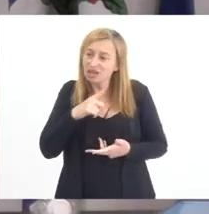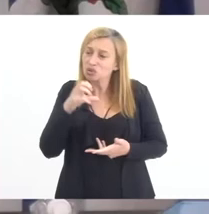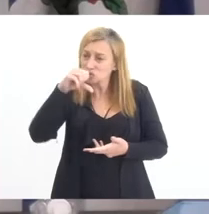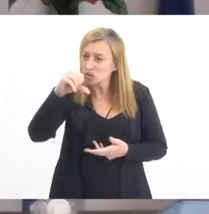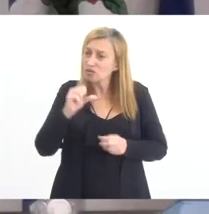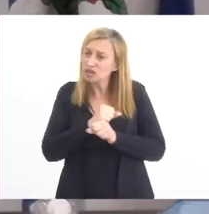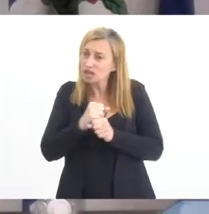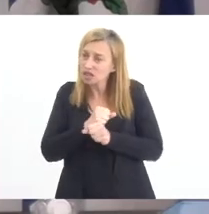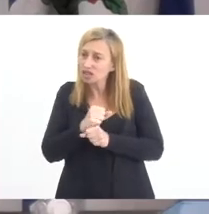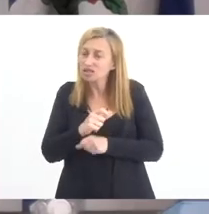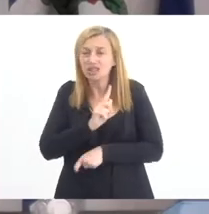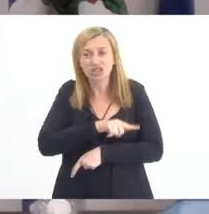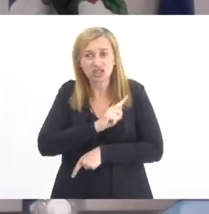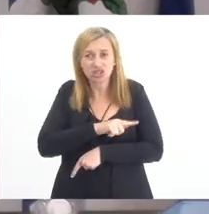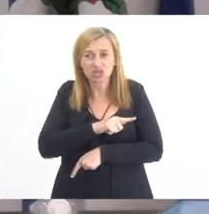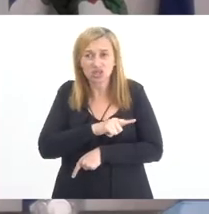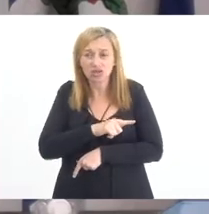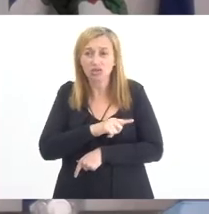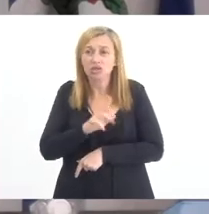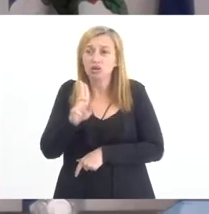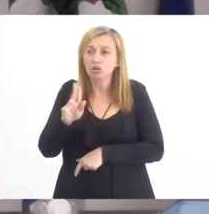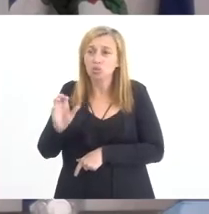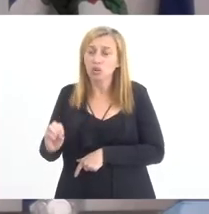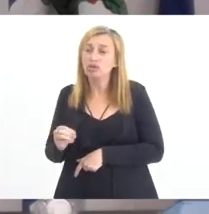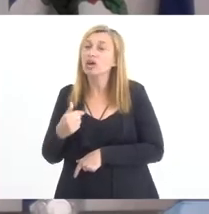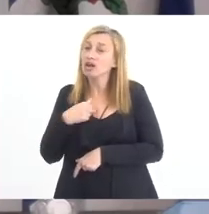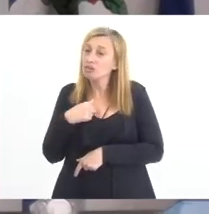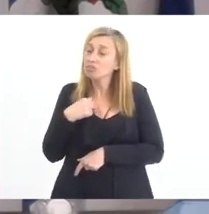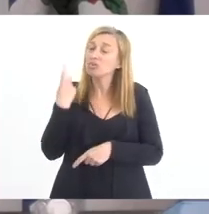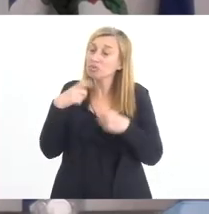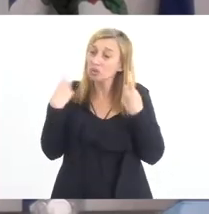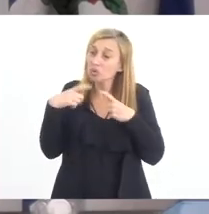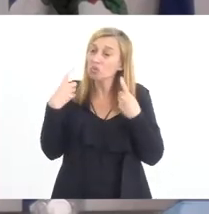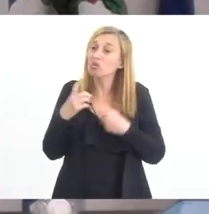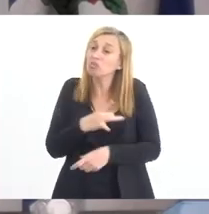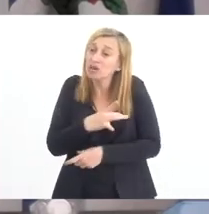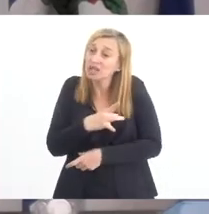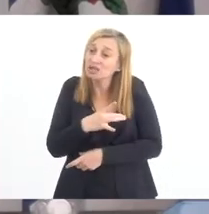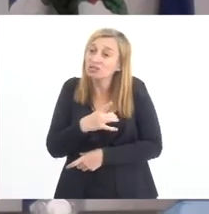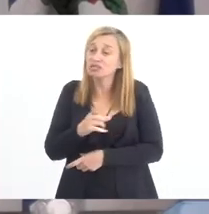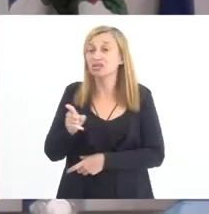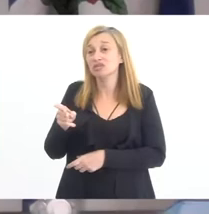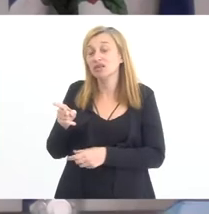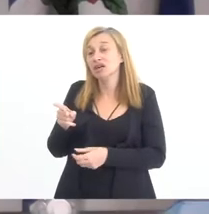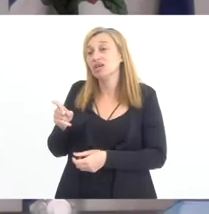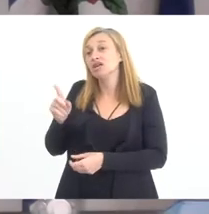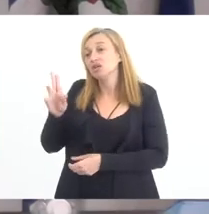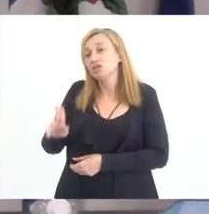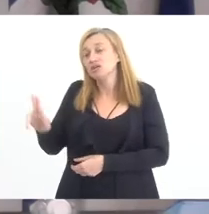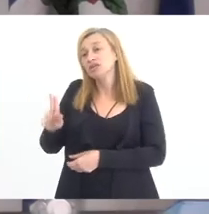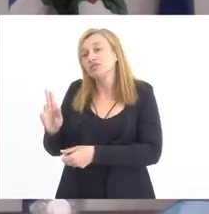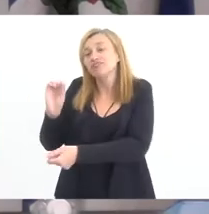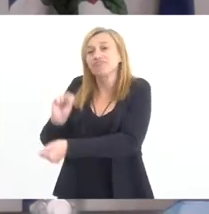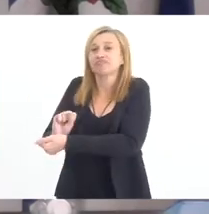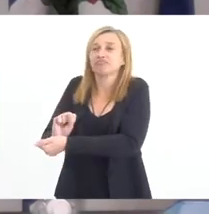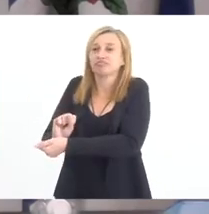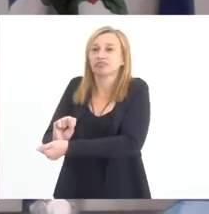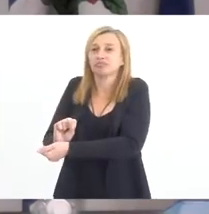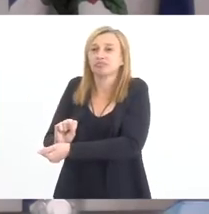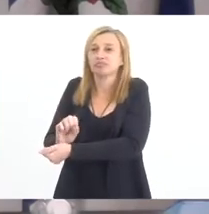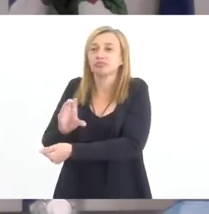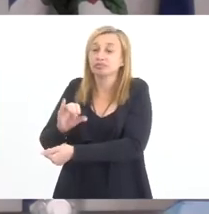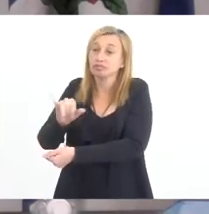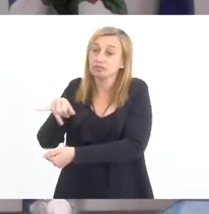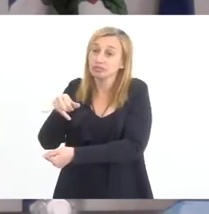UESO, tenho muito temor dela continuar existindo, com um CNPJ